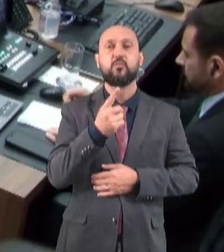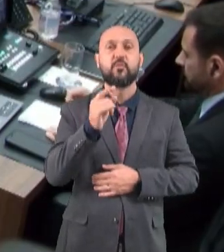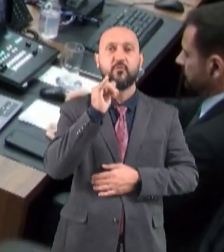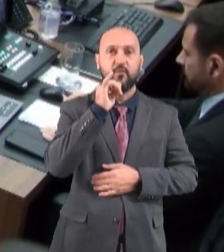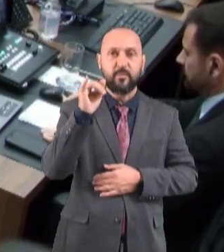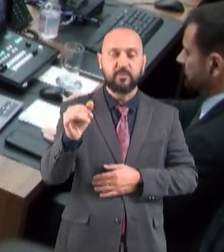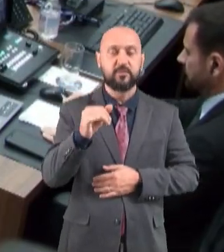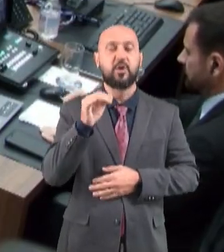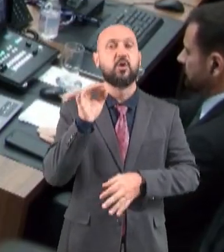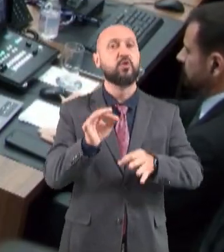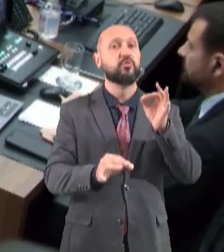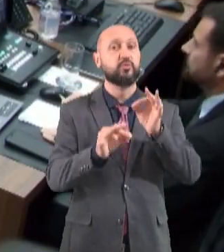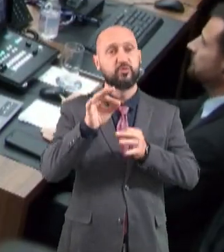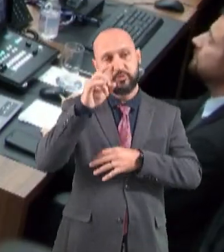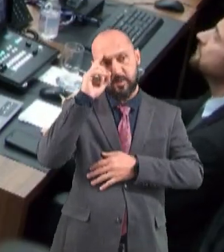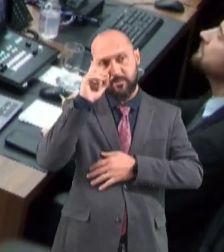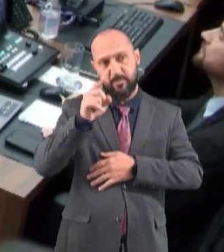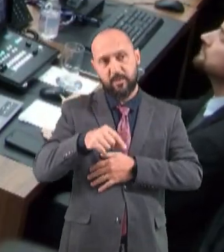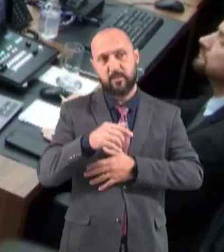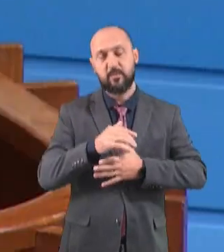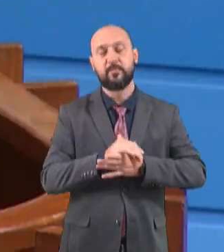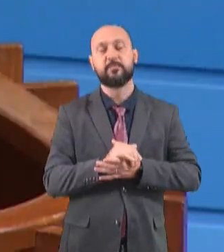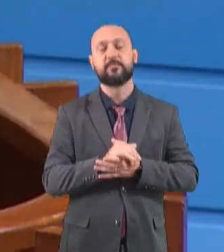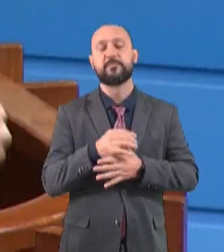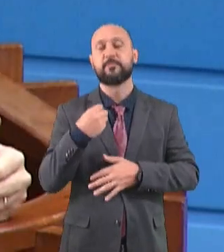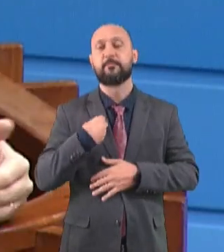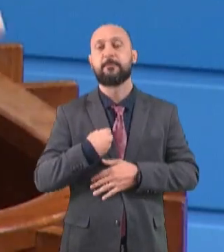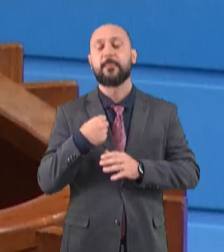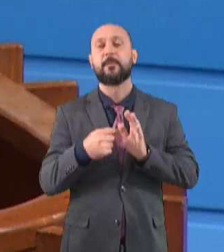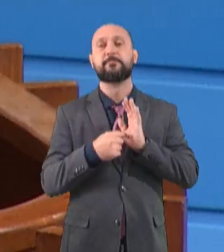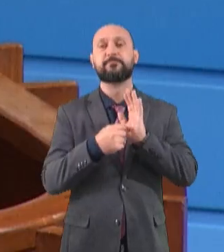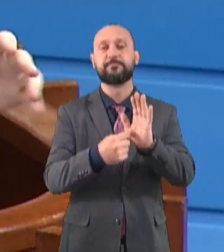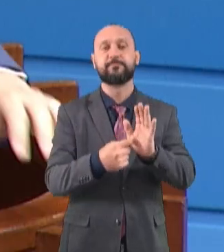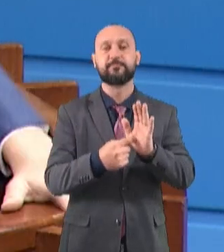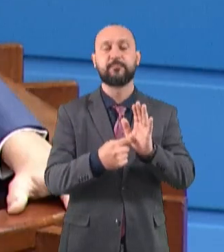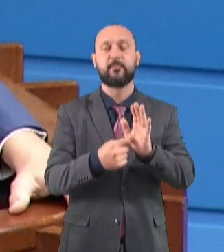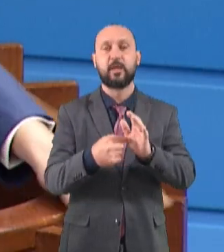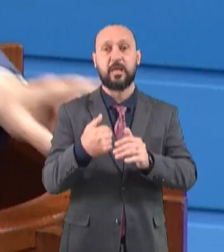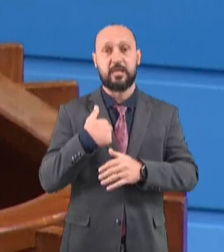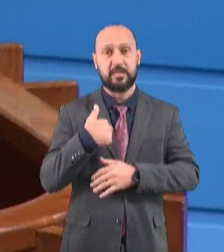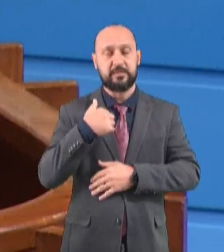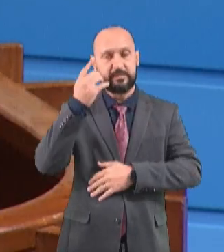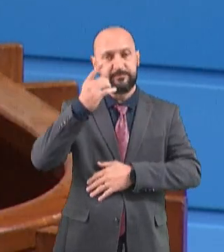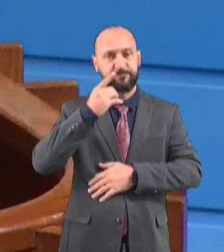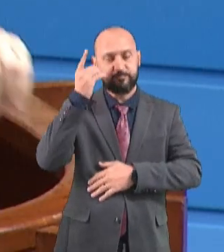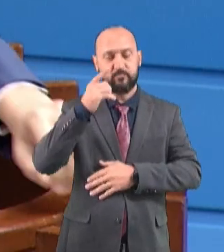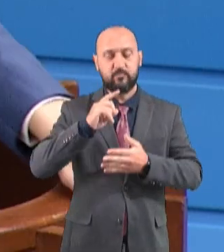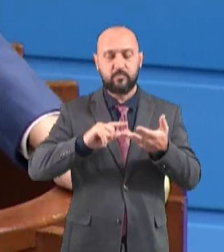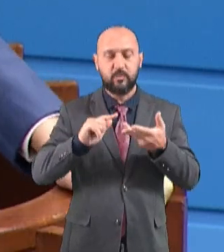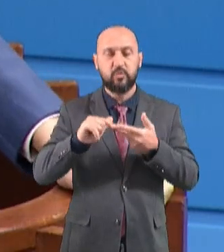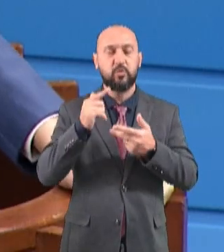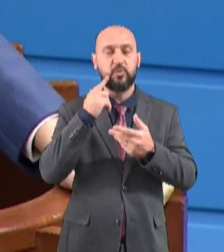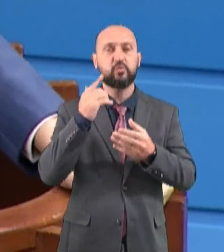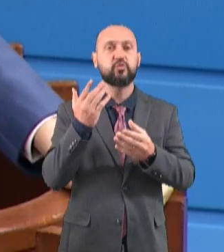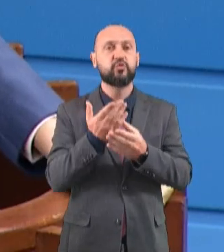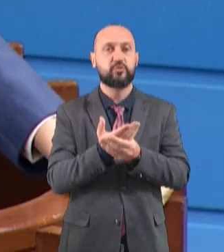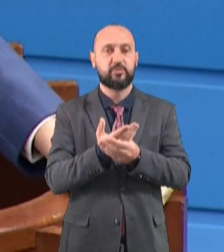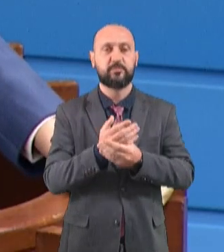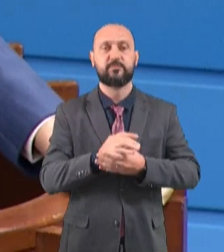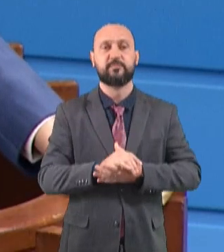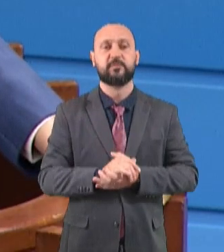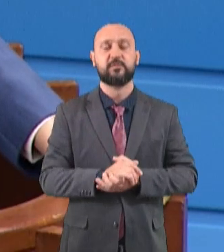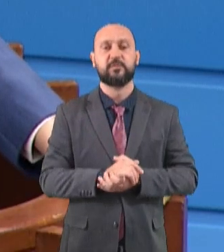informação. A Justiça determinou a apresentação a esse parlamentar de toda a documentação